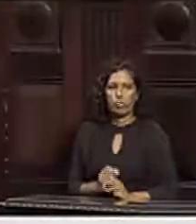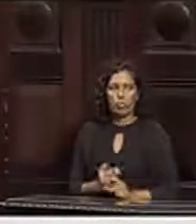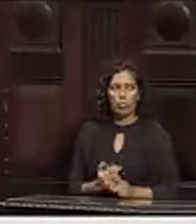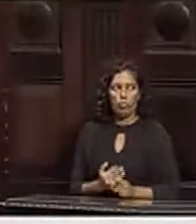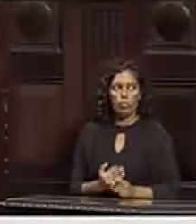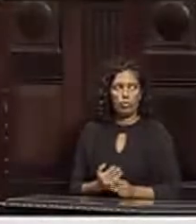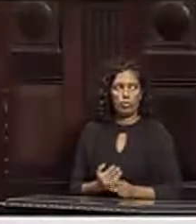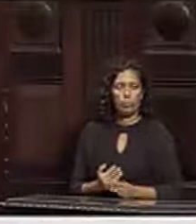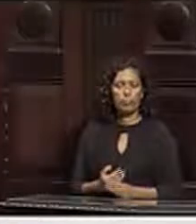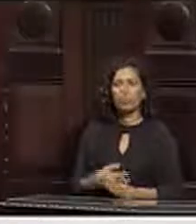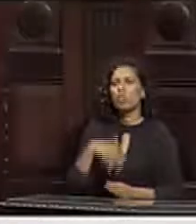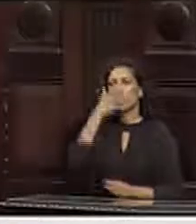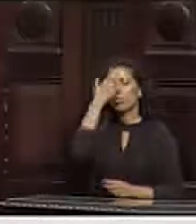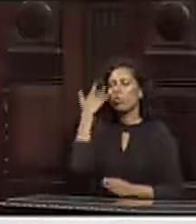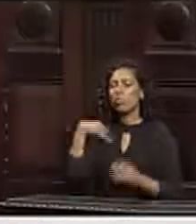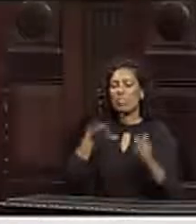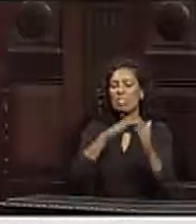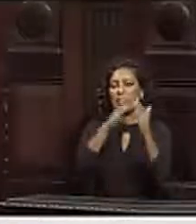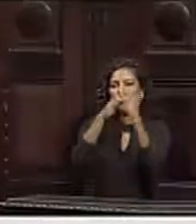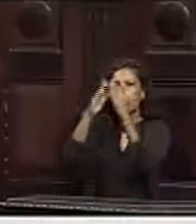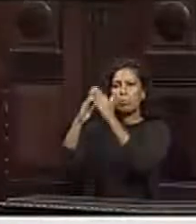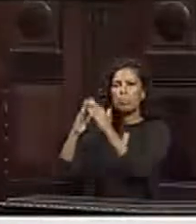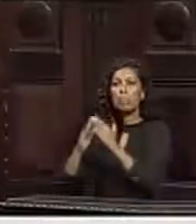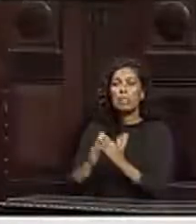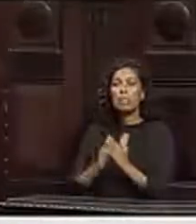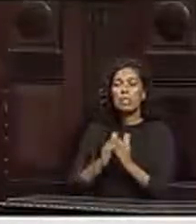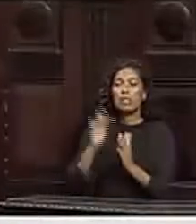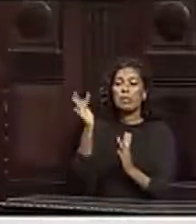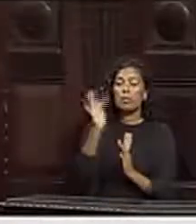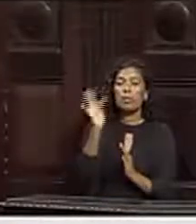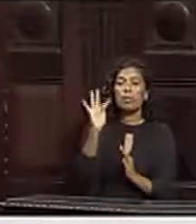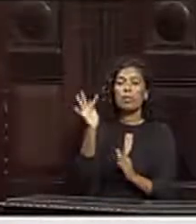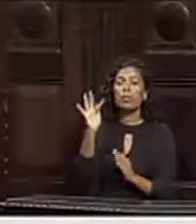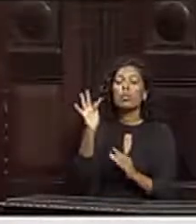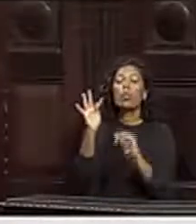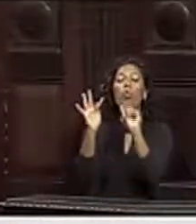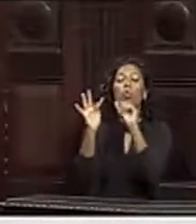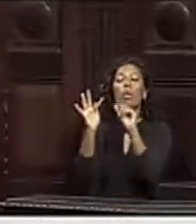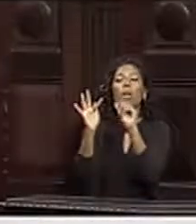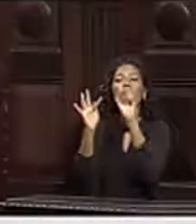são apresentados como os inimigos da pátria.